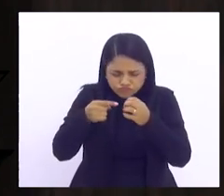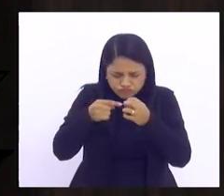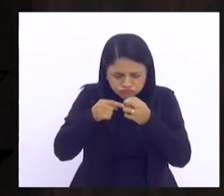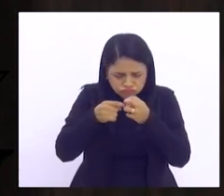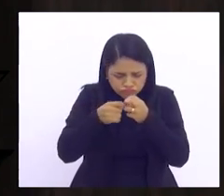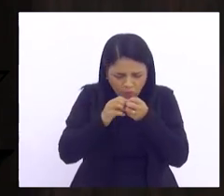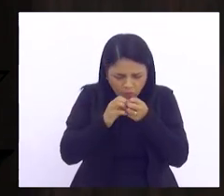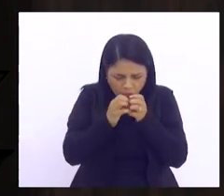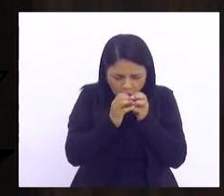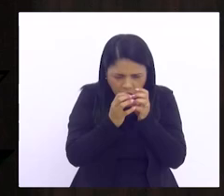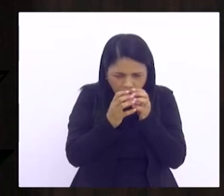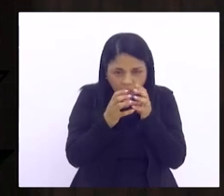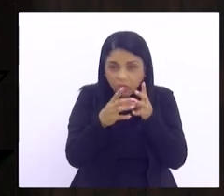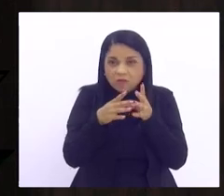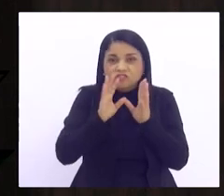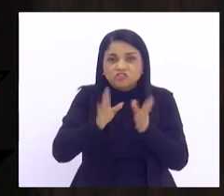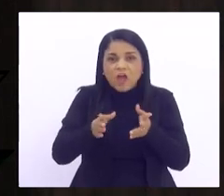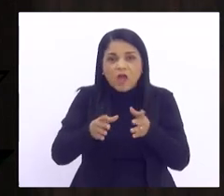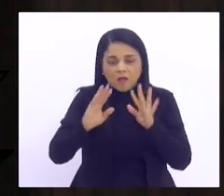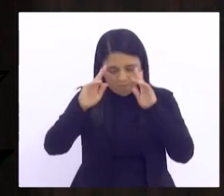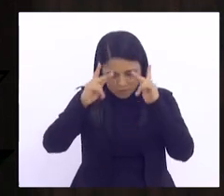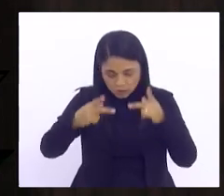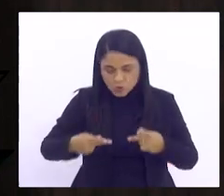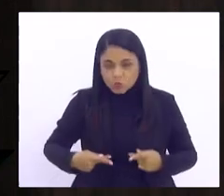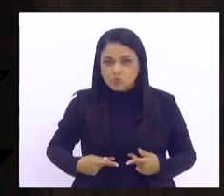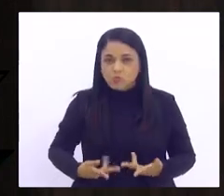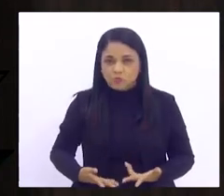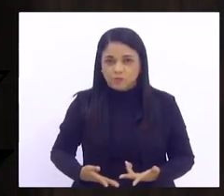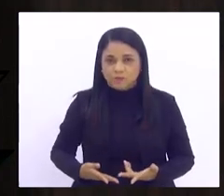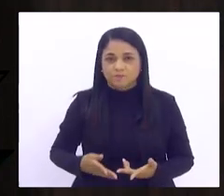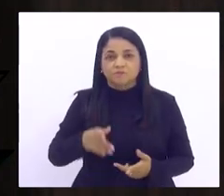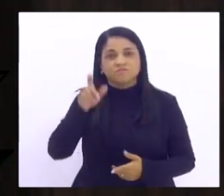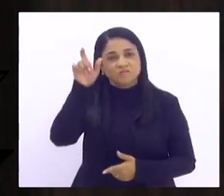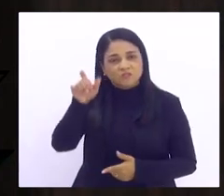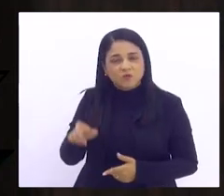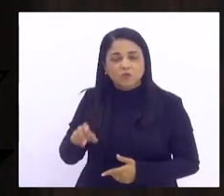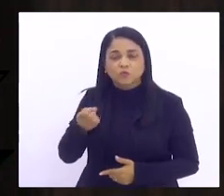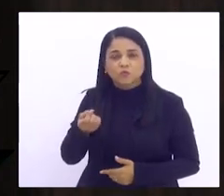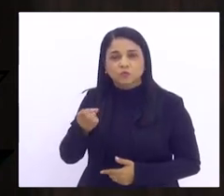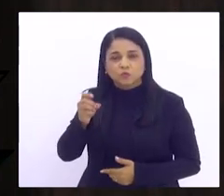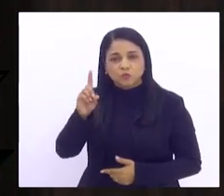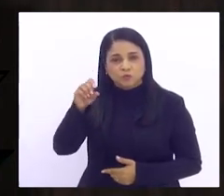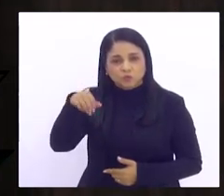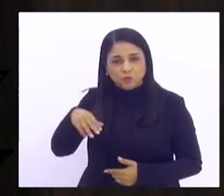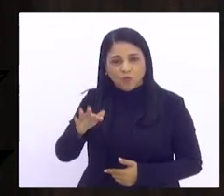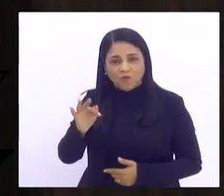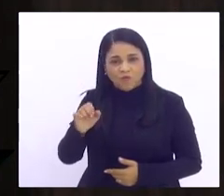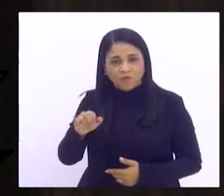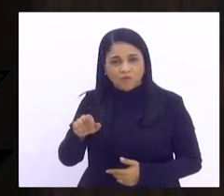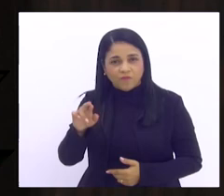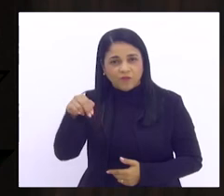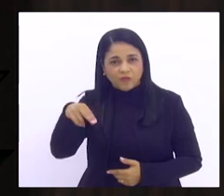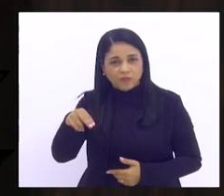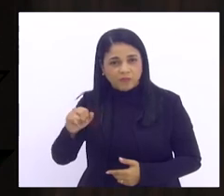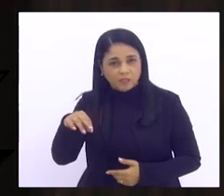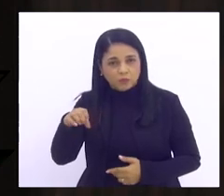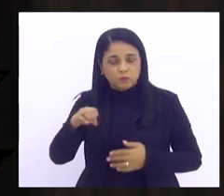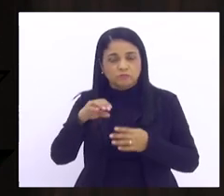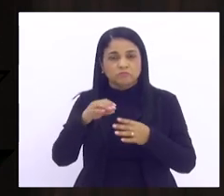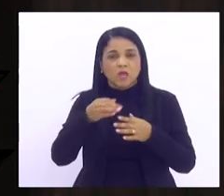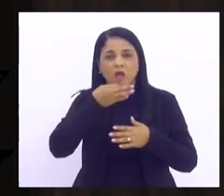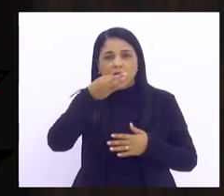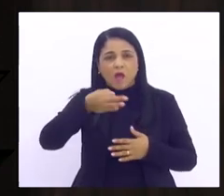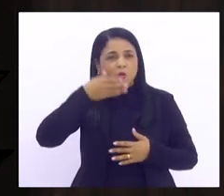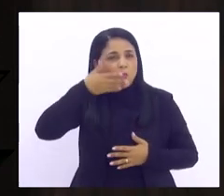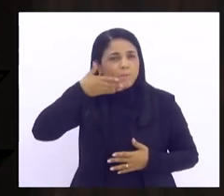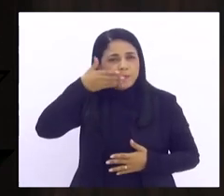Dom Fernando, muito bem, revisitando ali, Jérôme Lejean, argumentos, inclusive, científicos, a vida